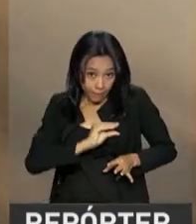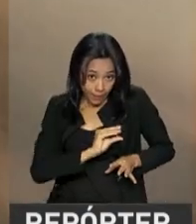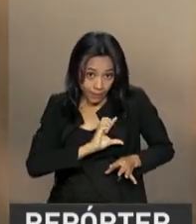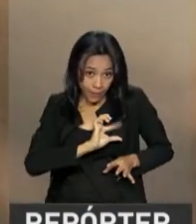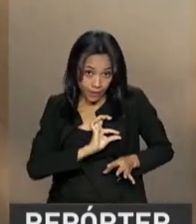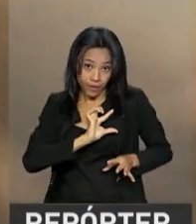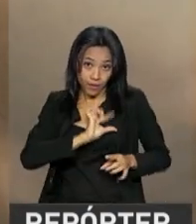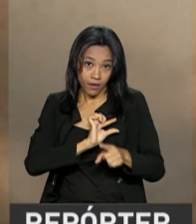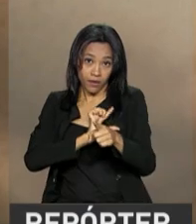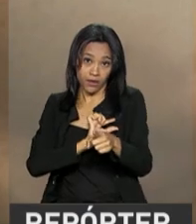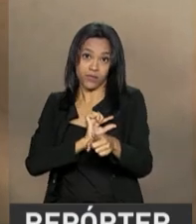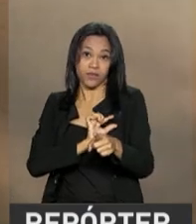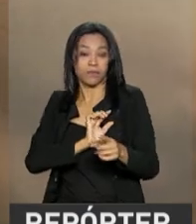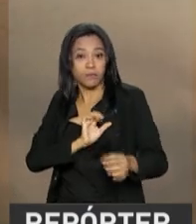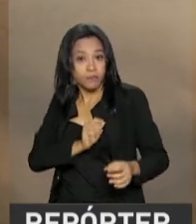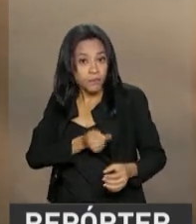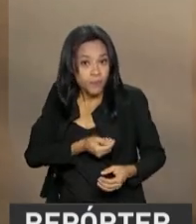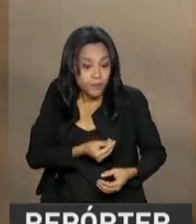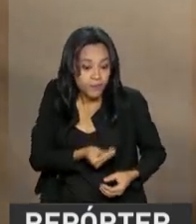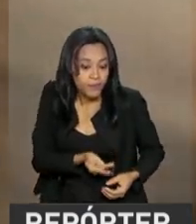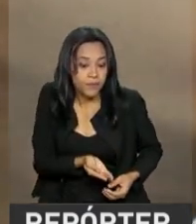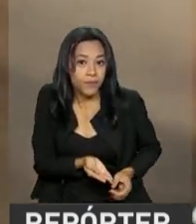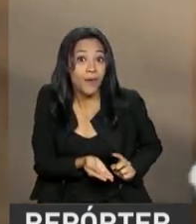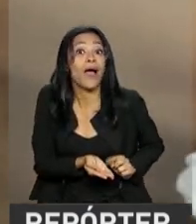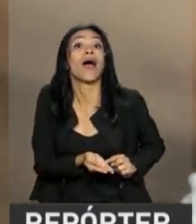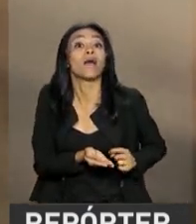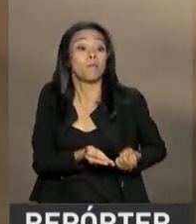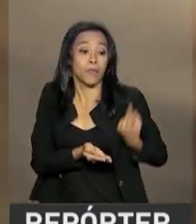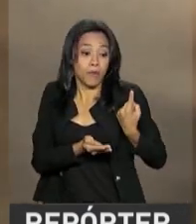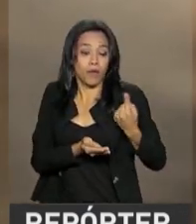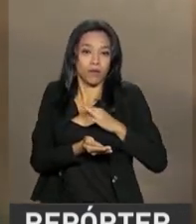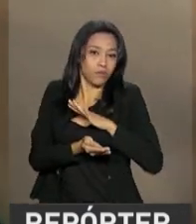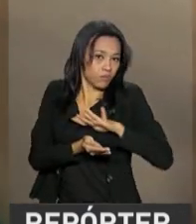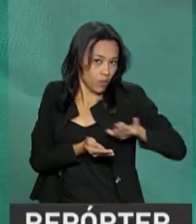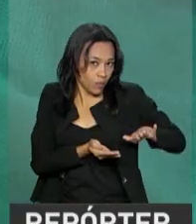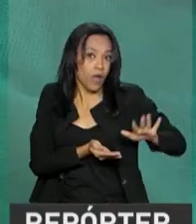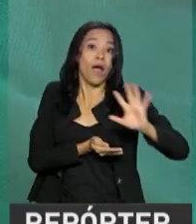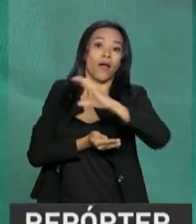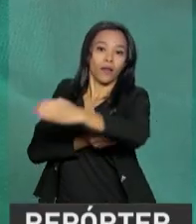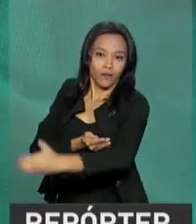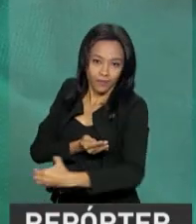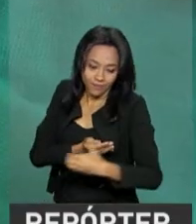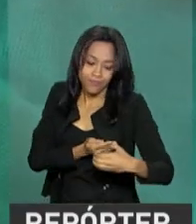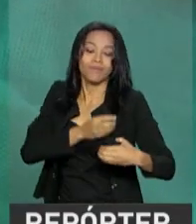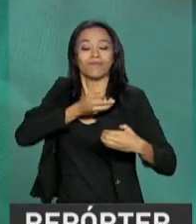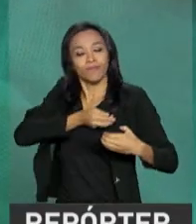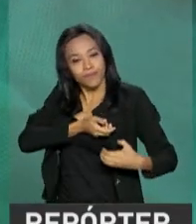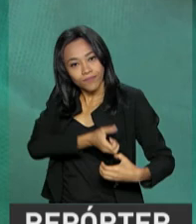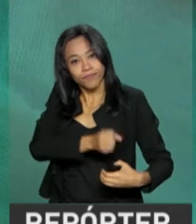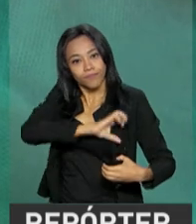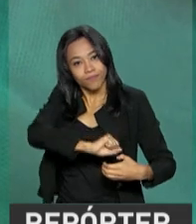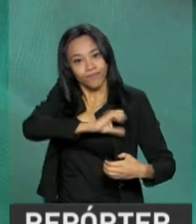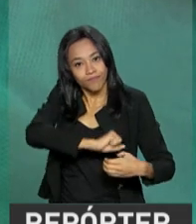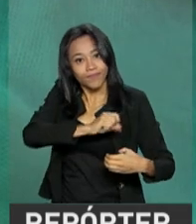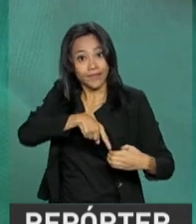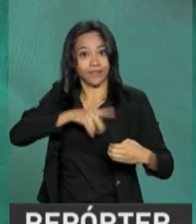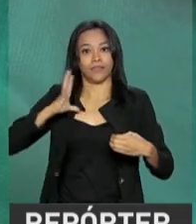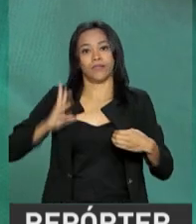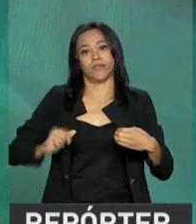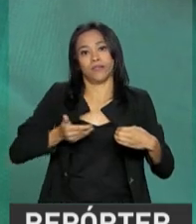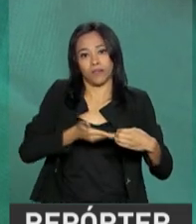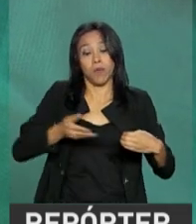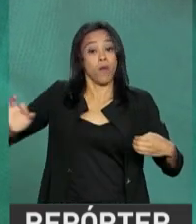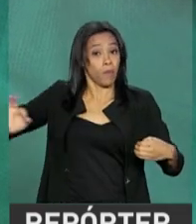até sair o leite. Deixe escorrer os primeiros jatos e só depois comece a colher o leite no frasco esterilizado.